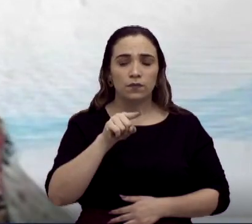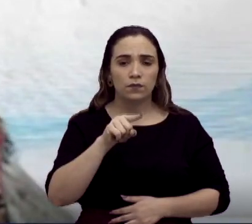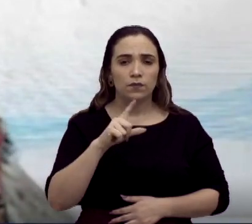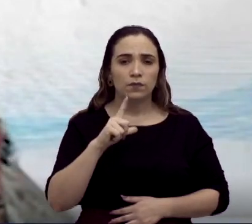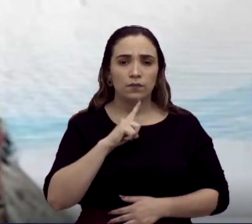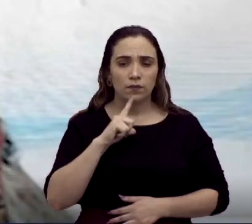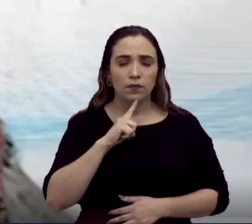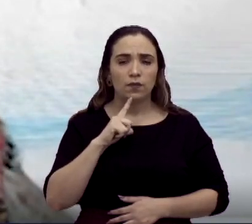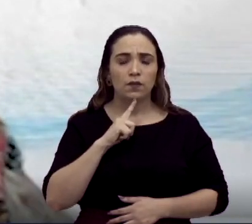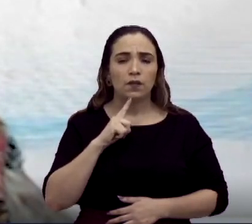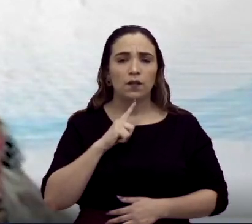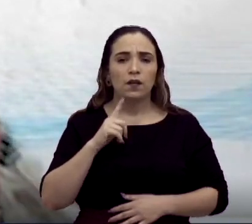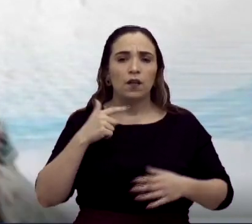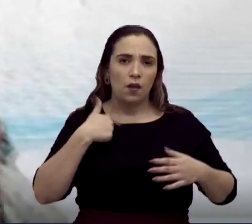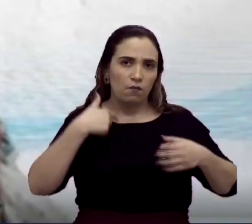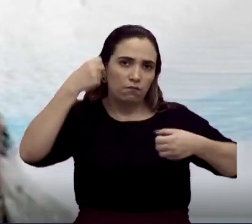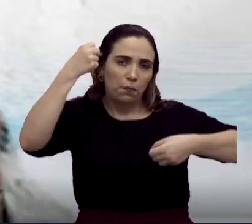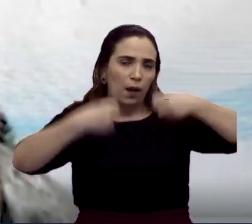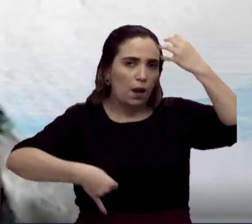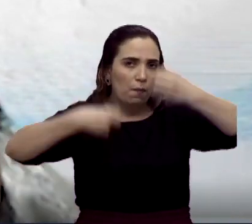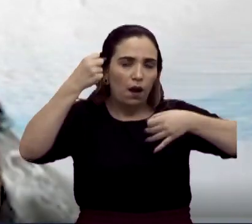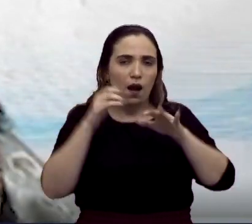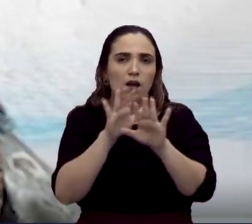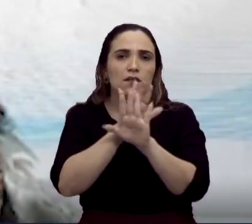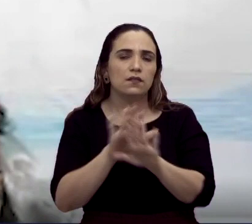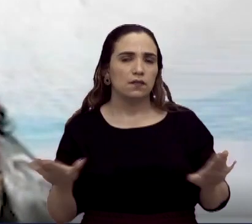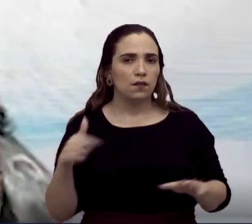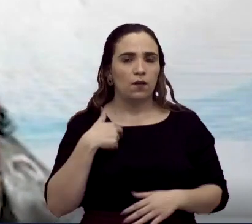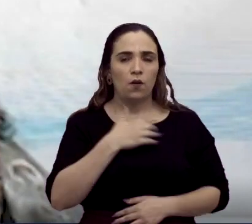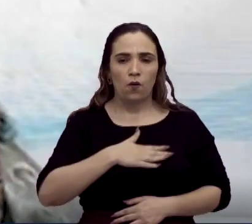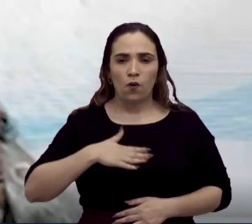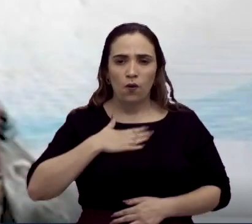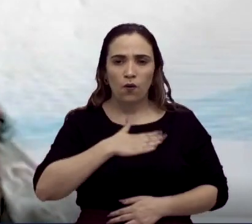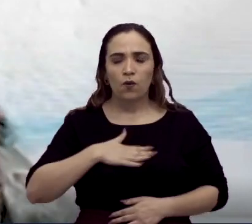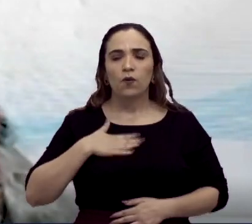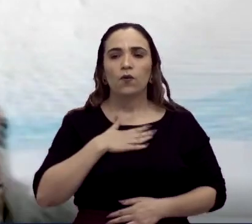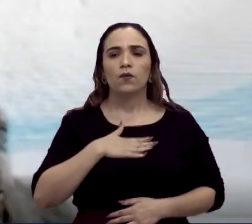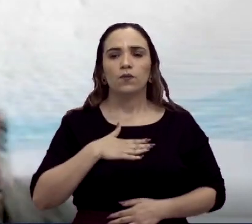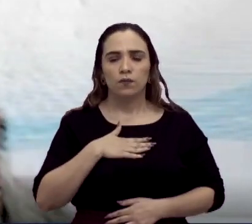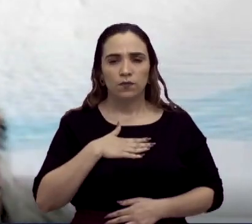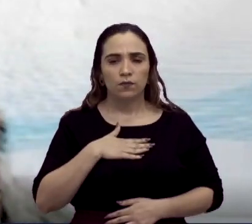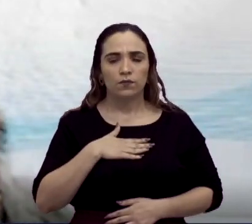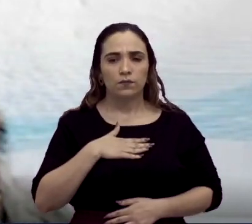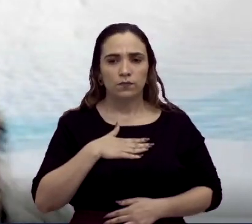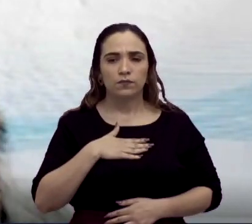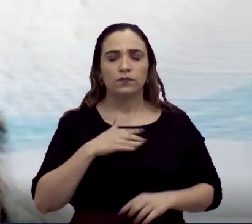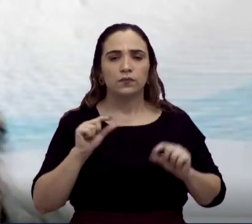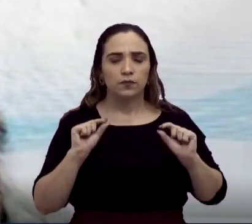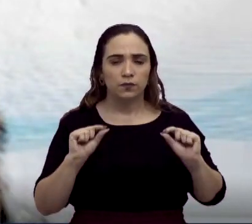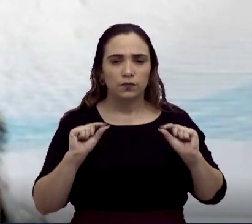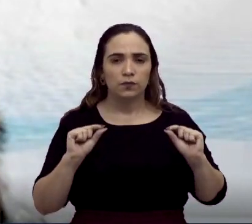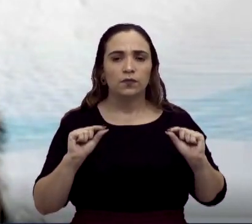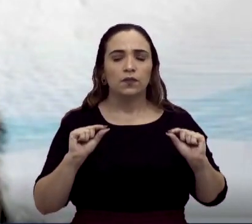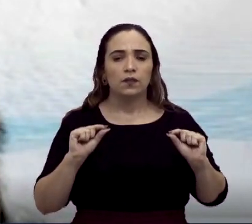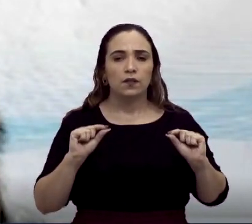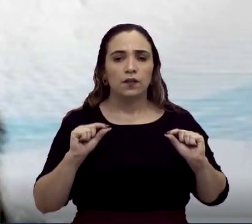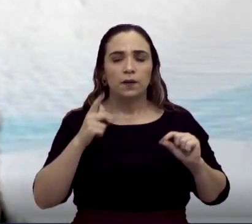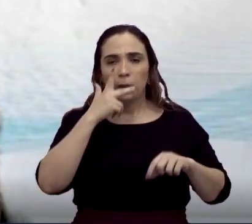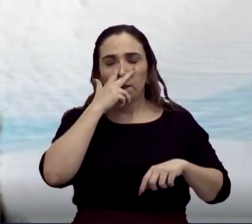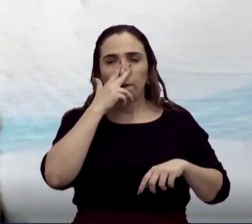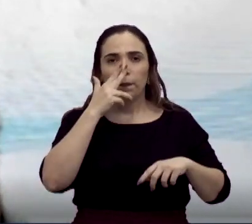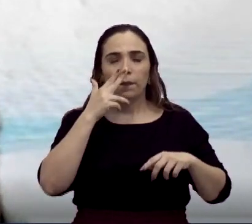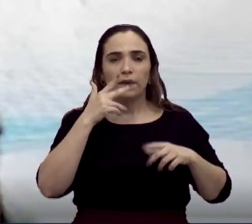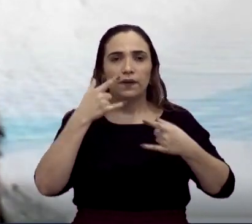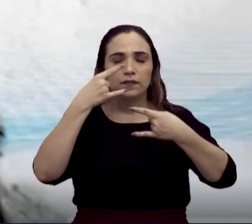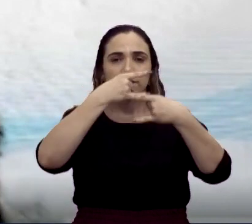assim, sou muito falante, até demais. Mas quando é para falar da gente, a gente dá uma travada, né?